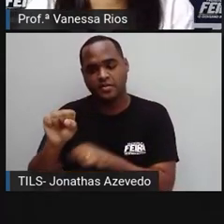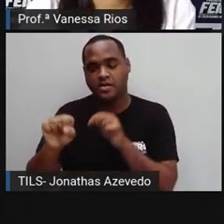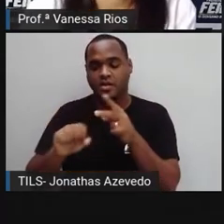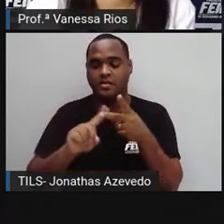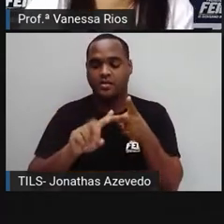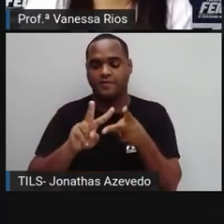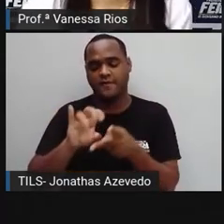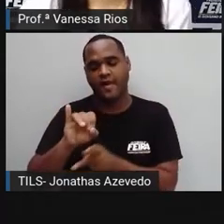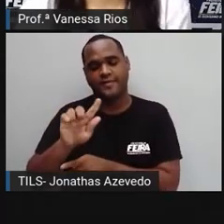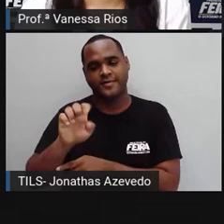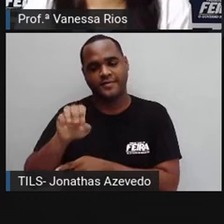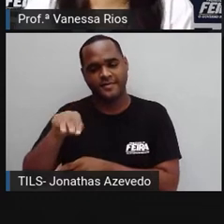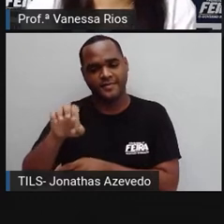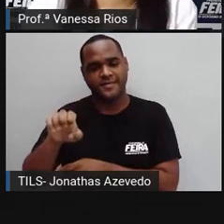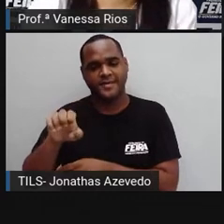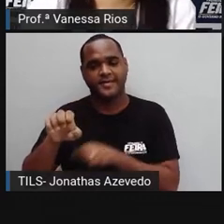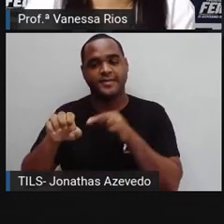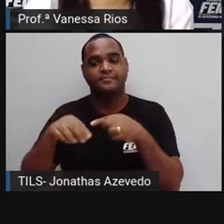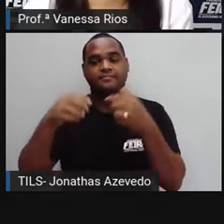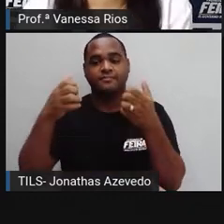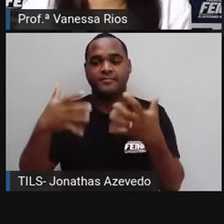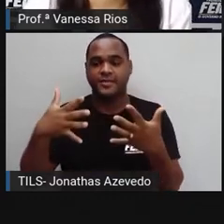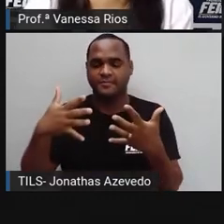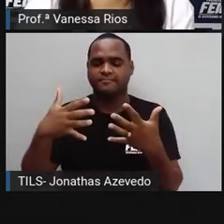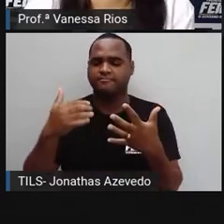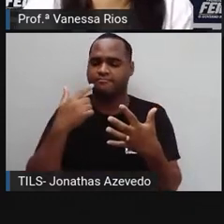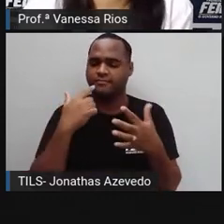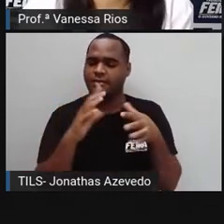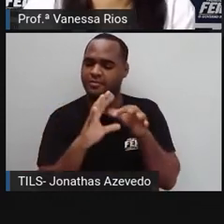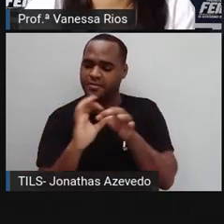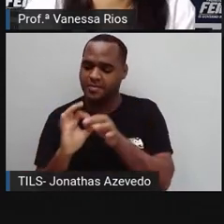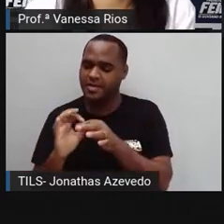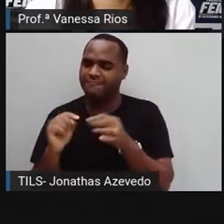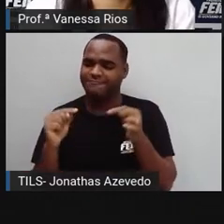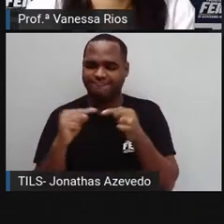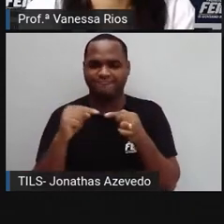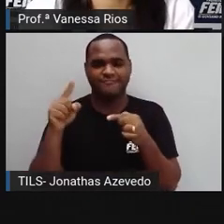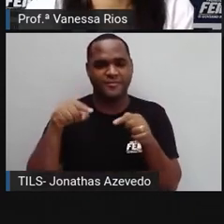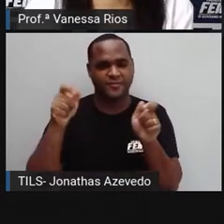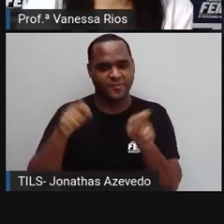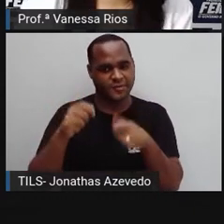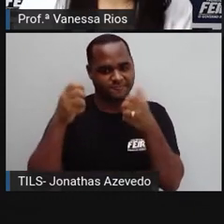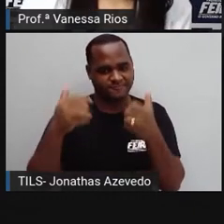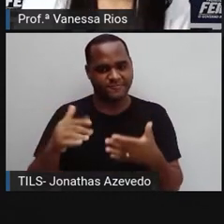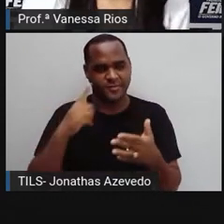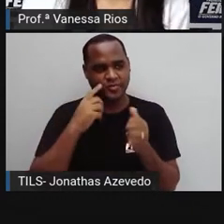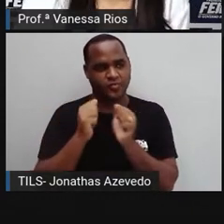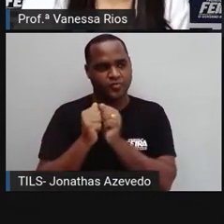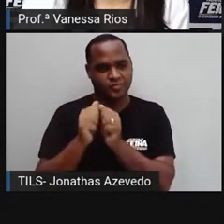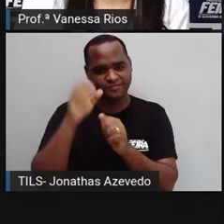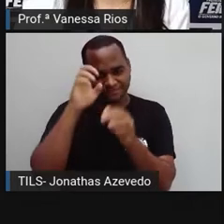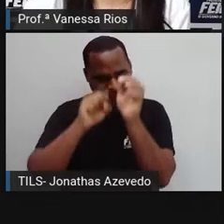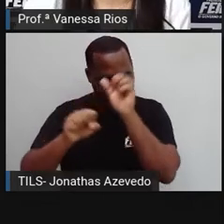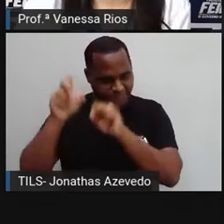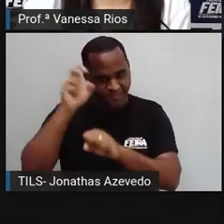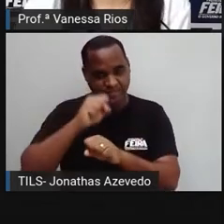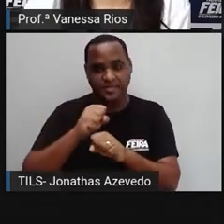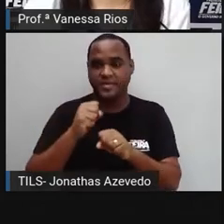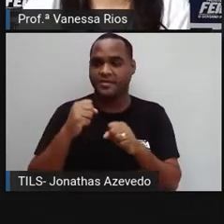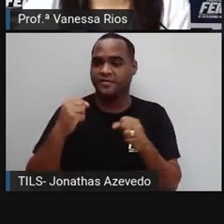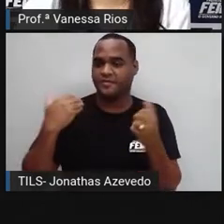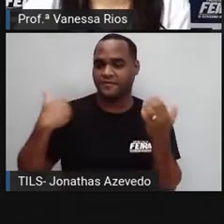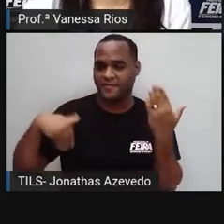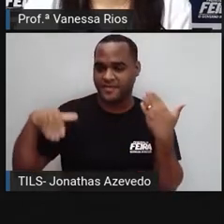algo aí que a gente já associa e já relaciona como coisas que nós podemos aí fazer juntas, ter férias e